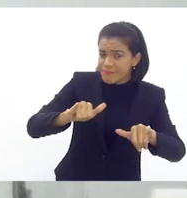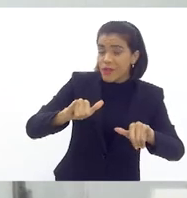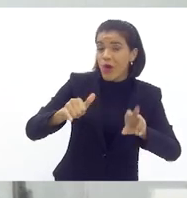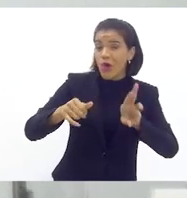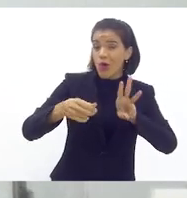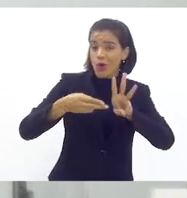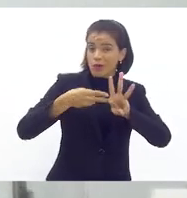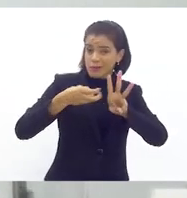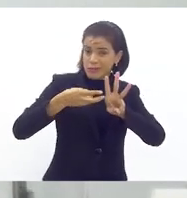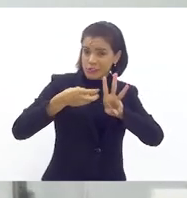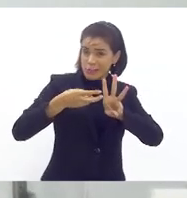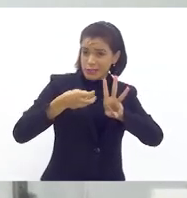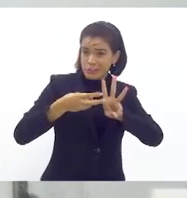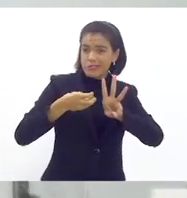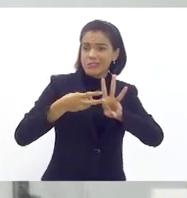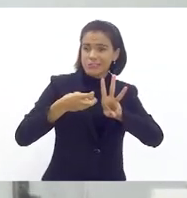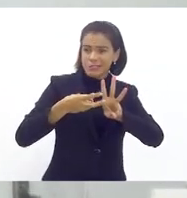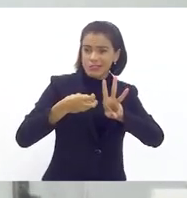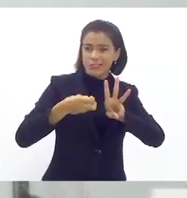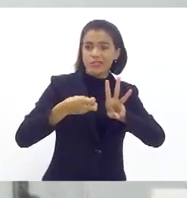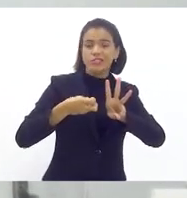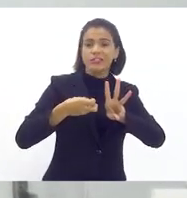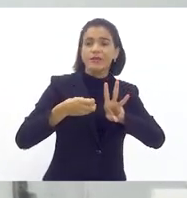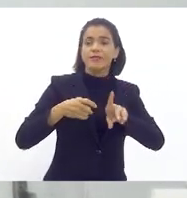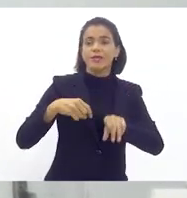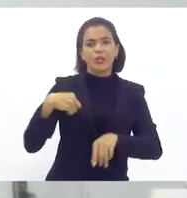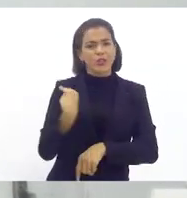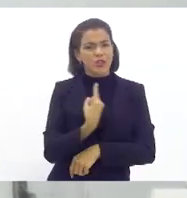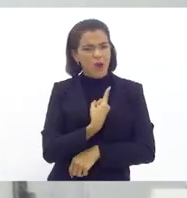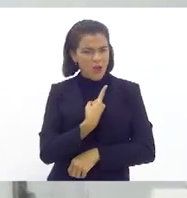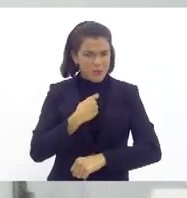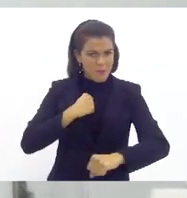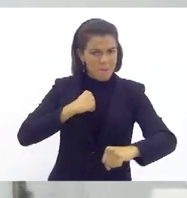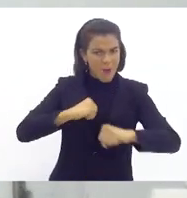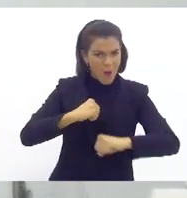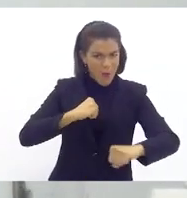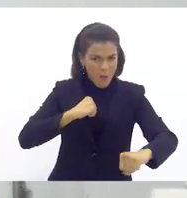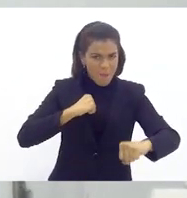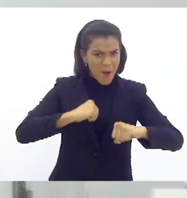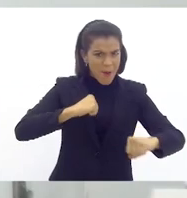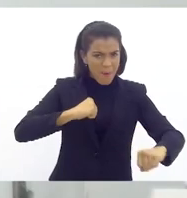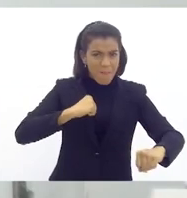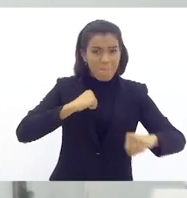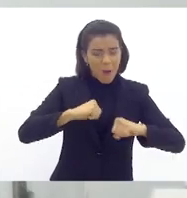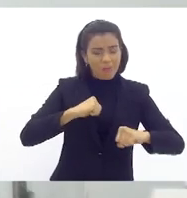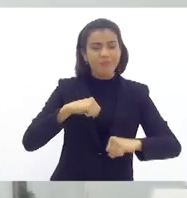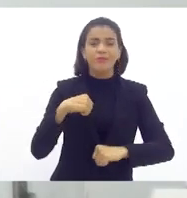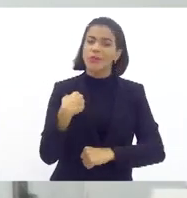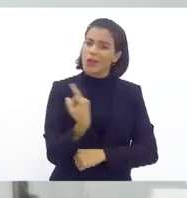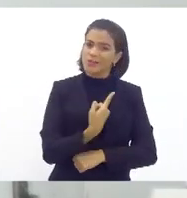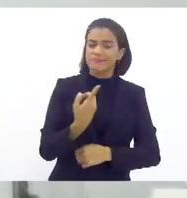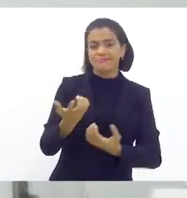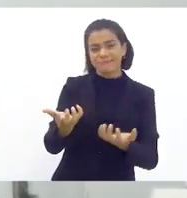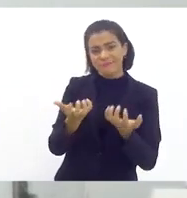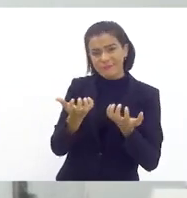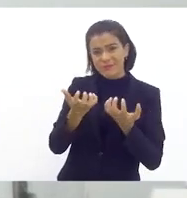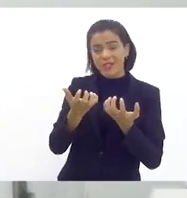indígenas, todos nós, que estamos lá e que lutamos e que queremos. Então, não só